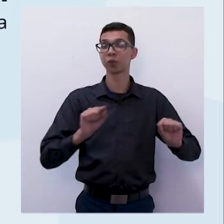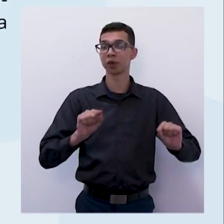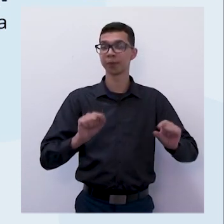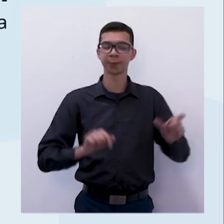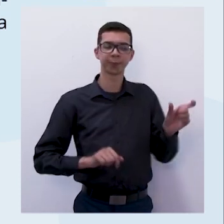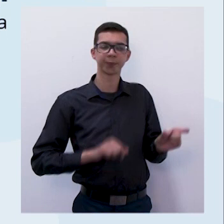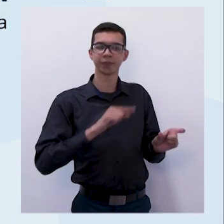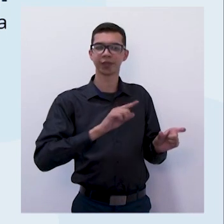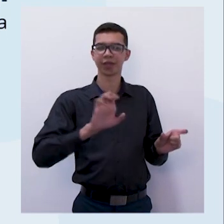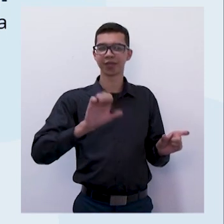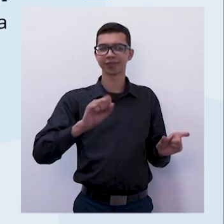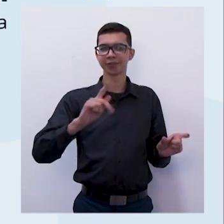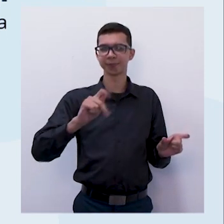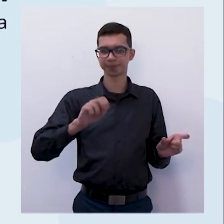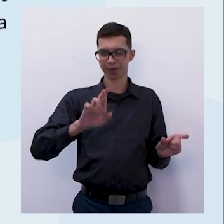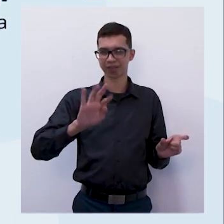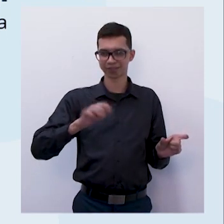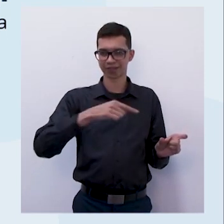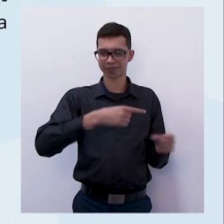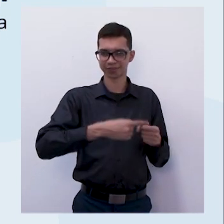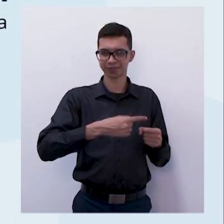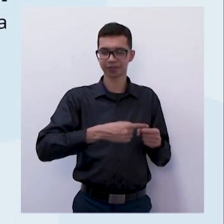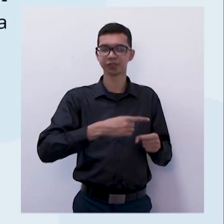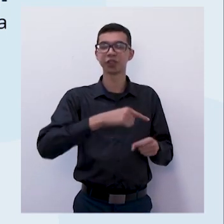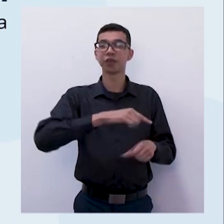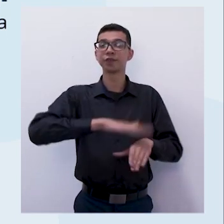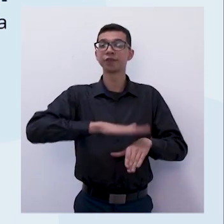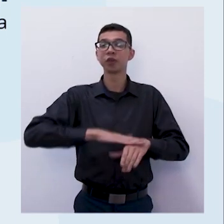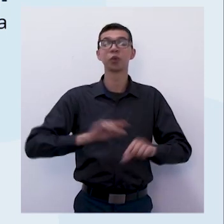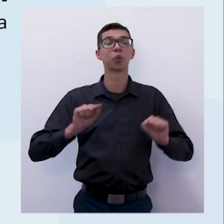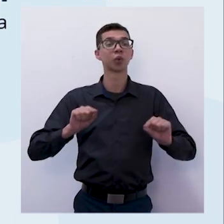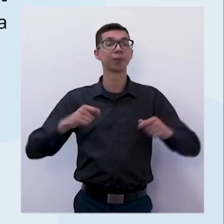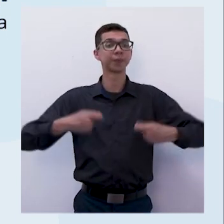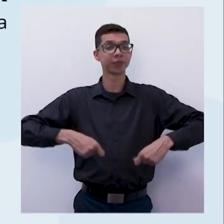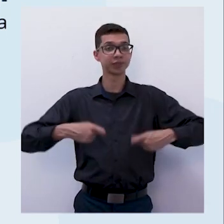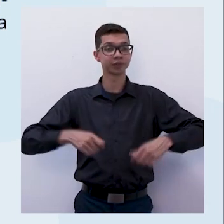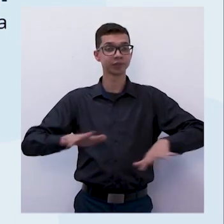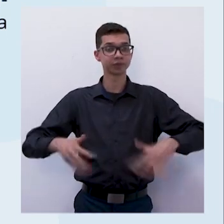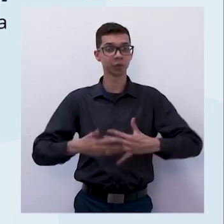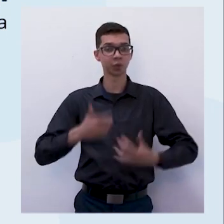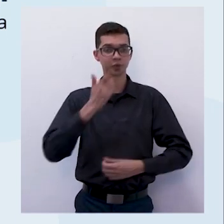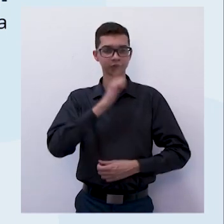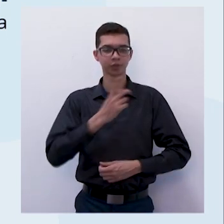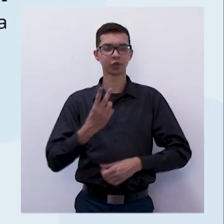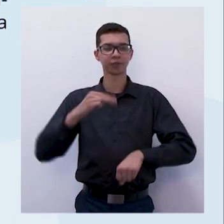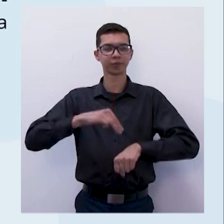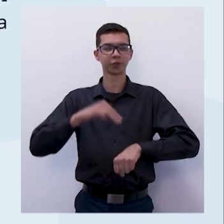ou passar para se tornar um cidadão. Em 2 minutos, a gente volta.